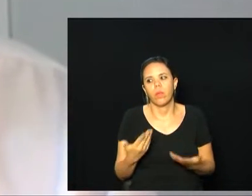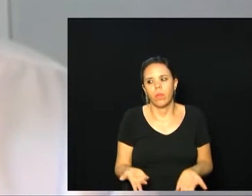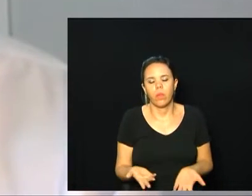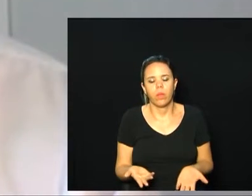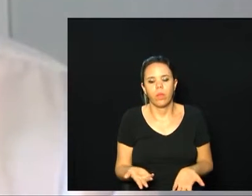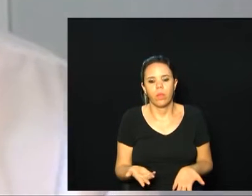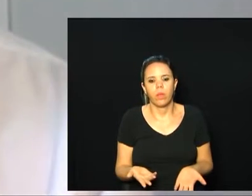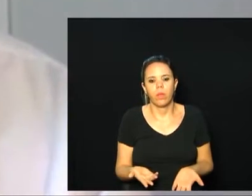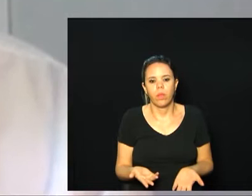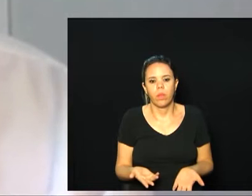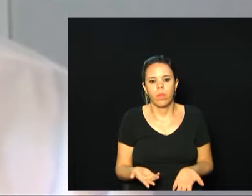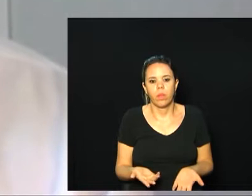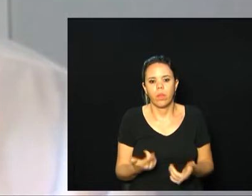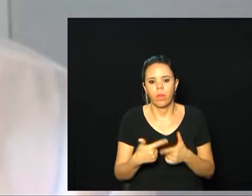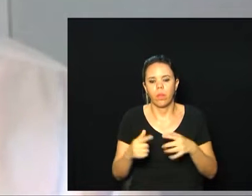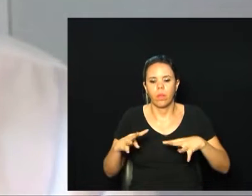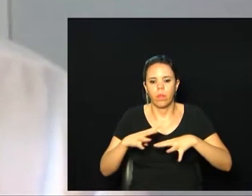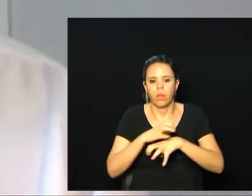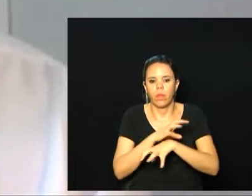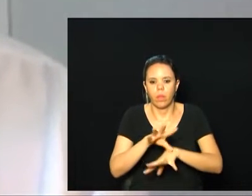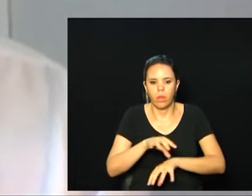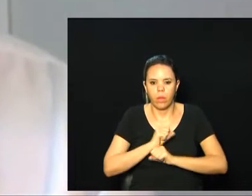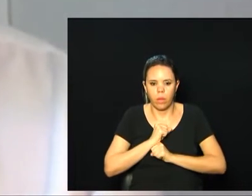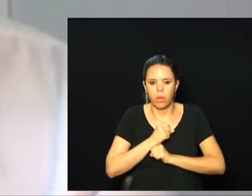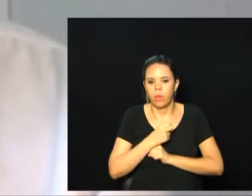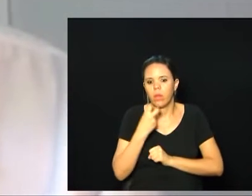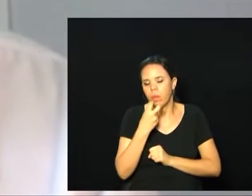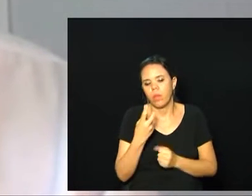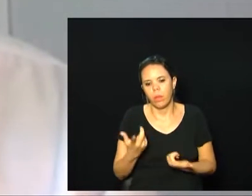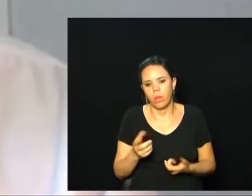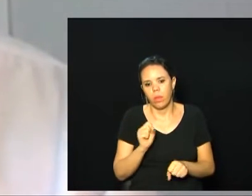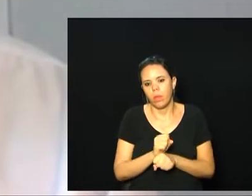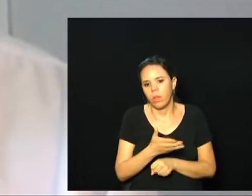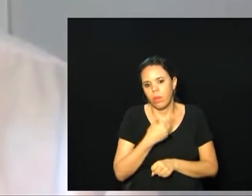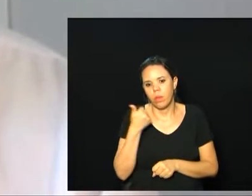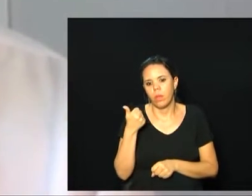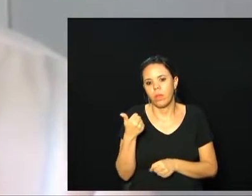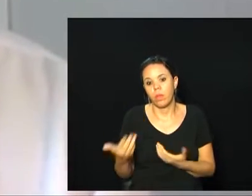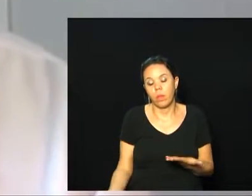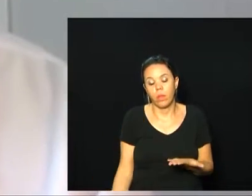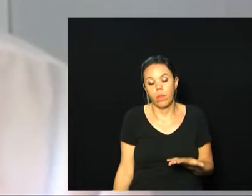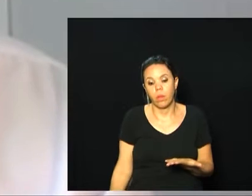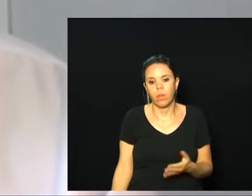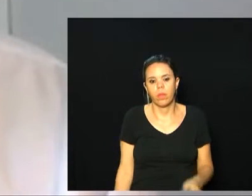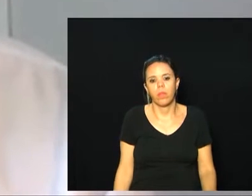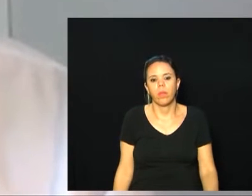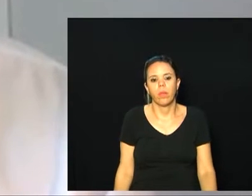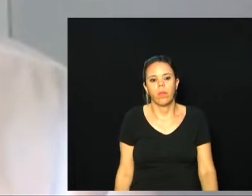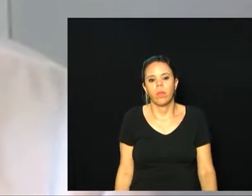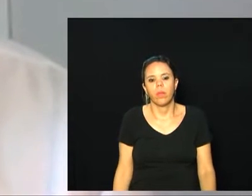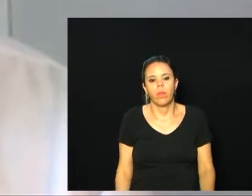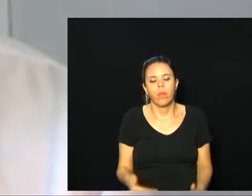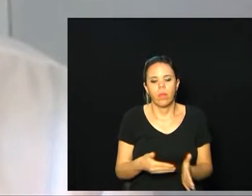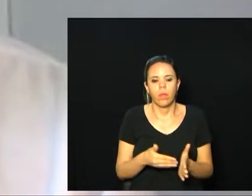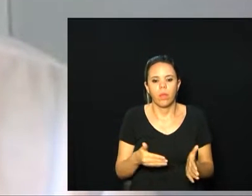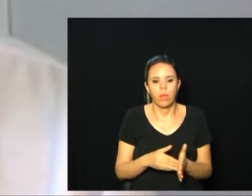para parasitoses, para contaminações via oral, é de se esperar uma melhora no quadro. Por outro lado, essas